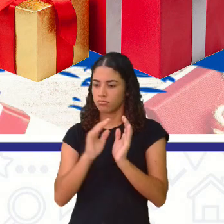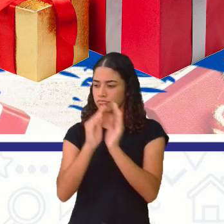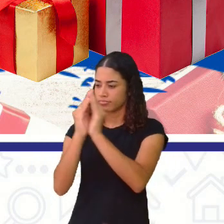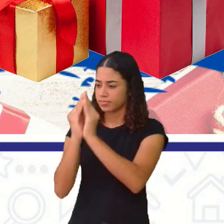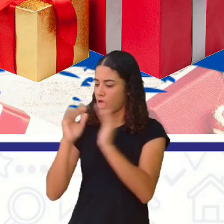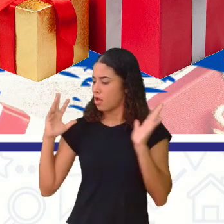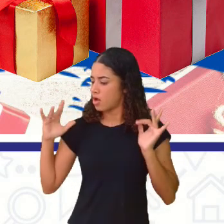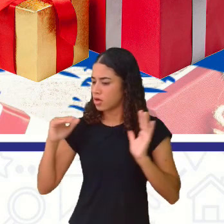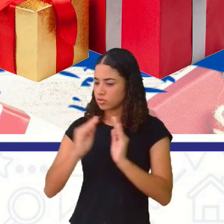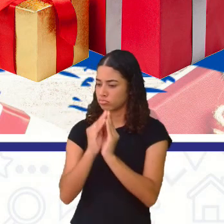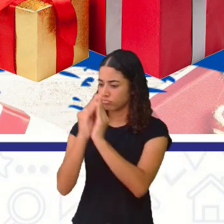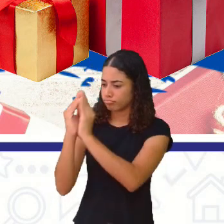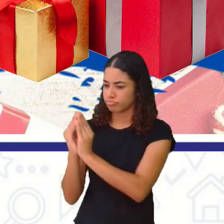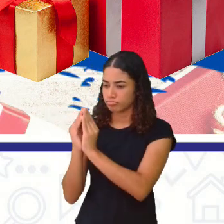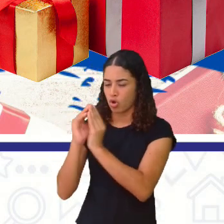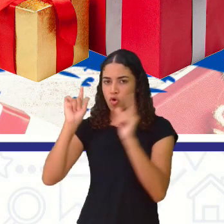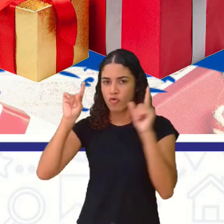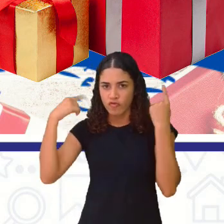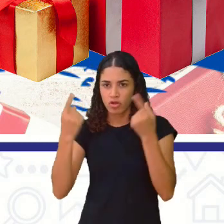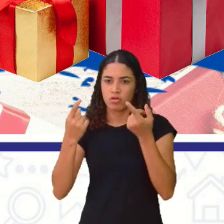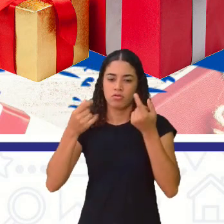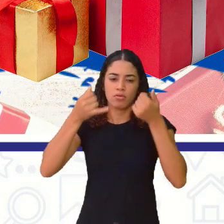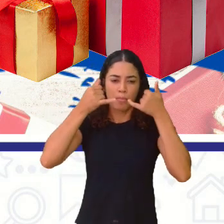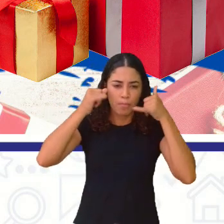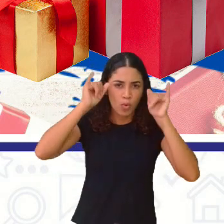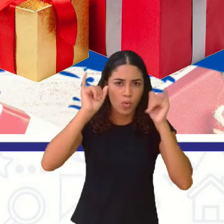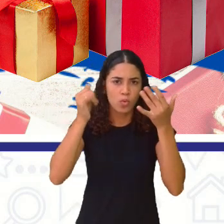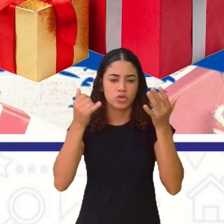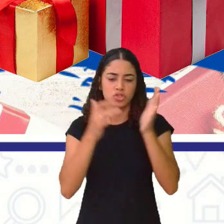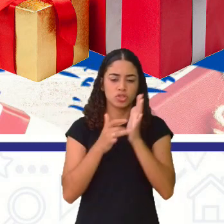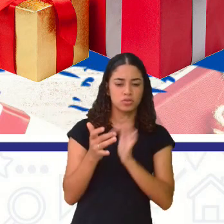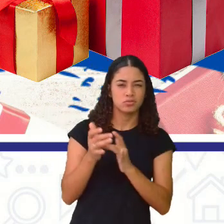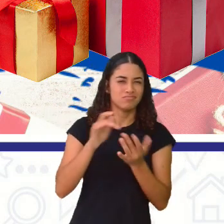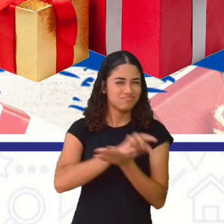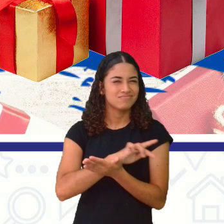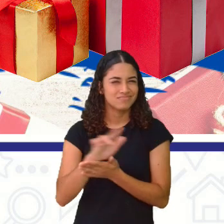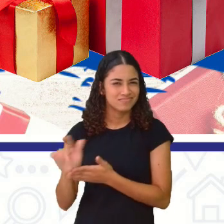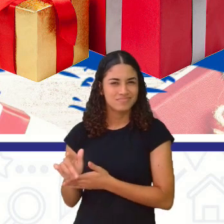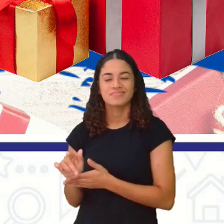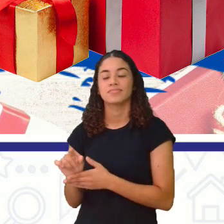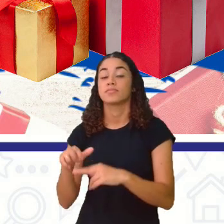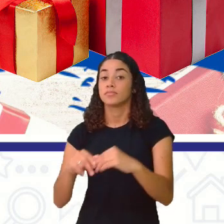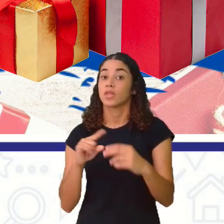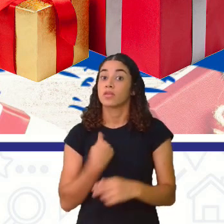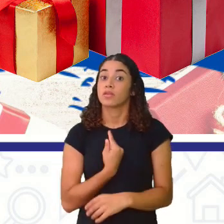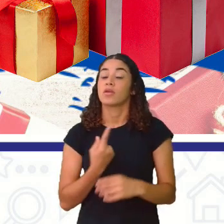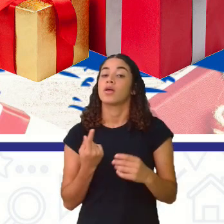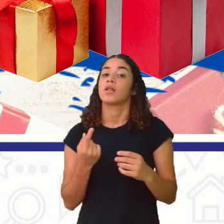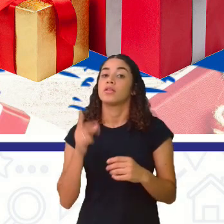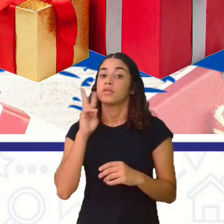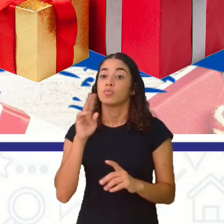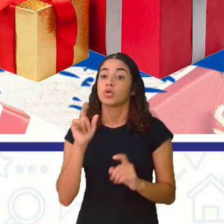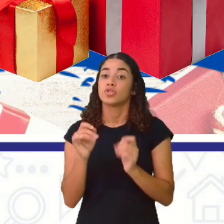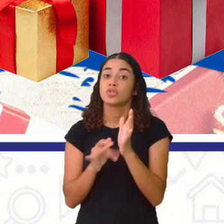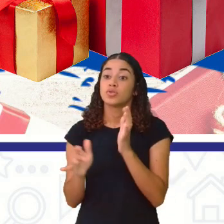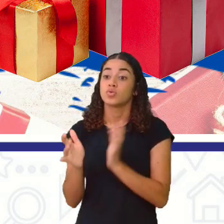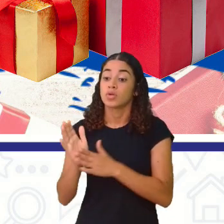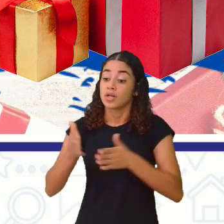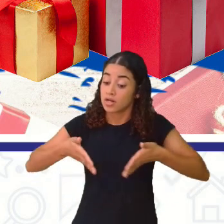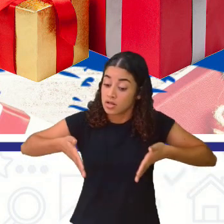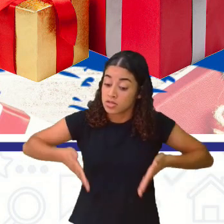né? As ovelhas, né? Os bois, né? Porque, né? A gente lembra que Jesus, pela história, ele nasceu